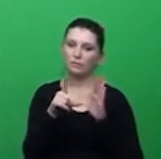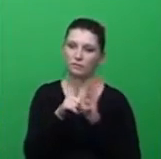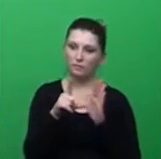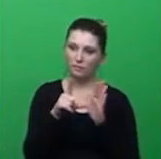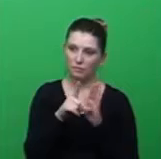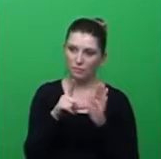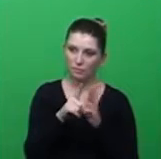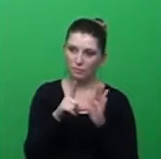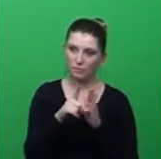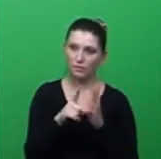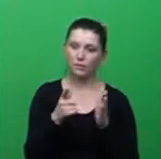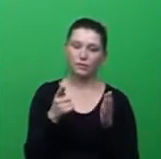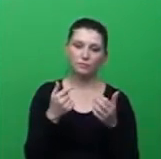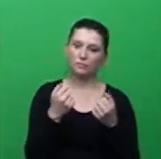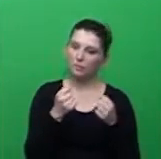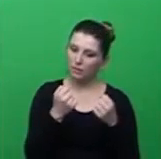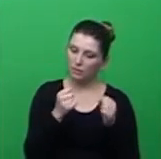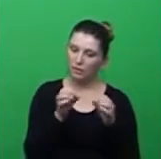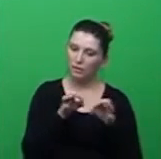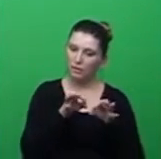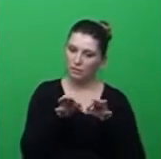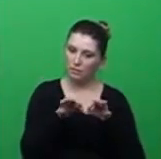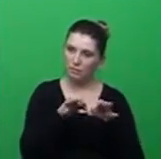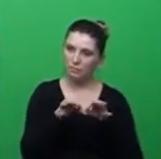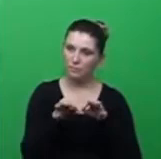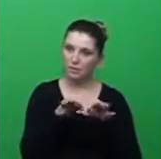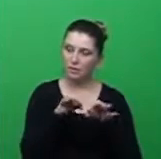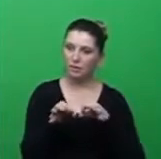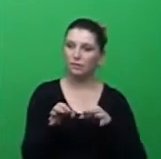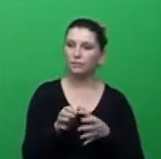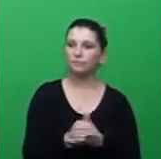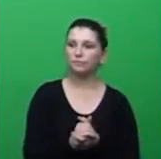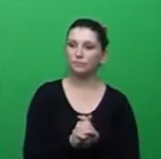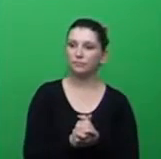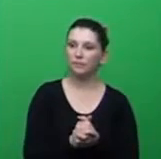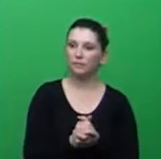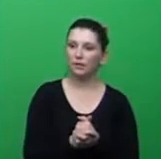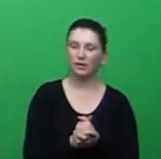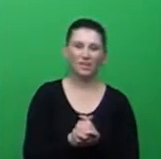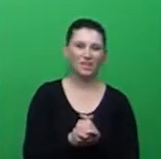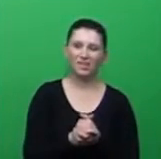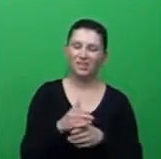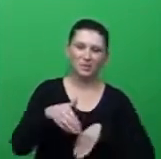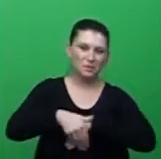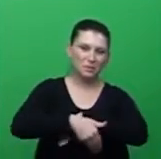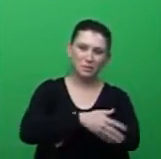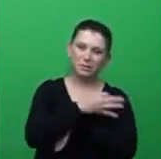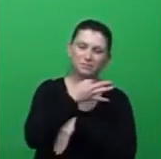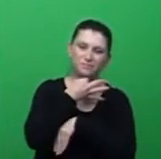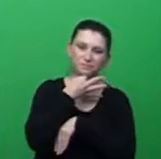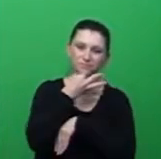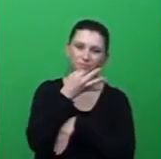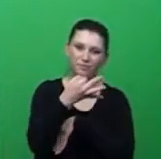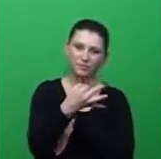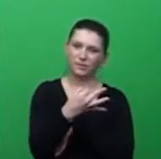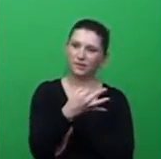que tem comércio na rua. A João Pessoa, nesse trecho, parece um lixo, é uma pena que o próprio